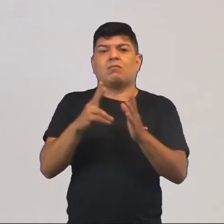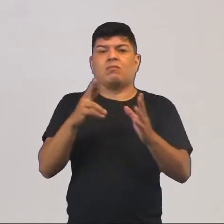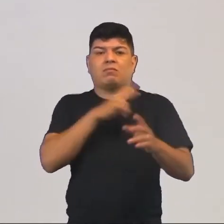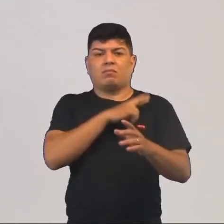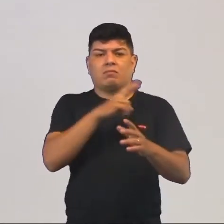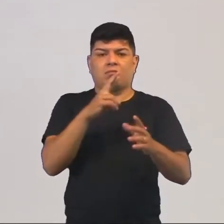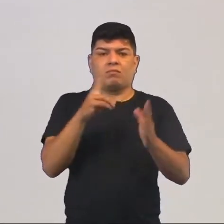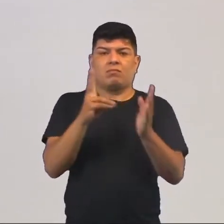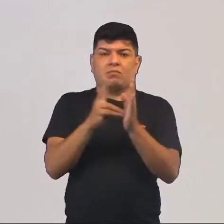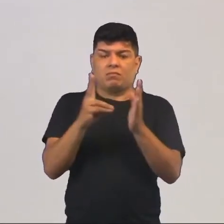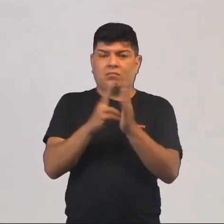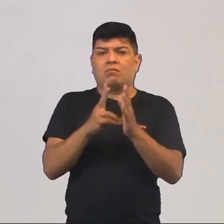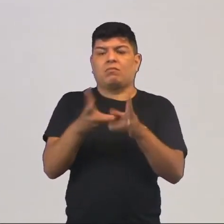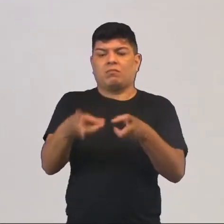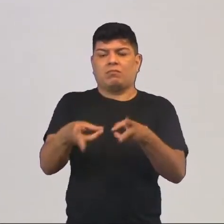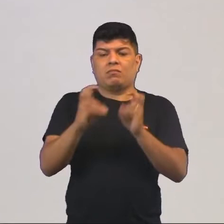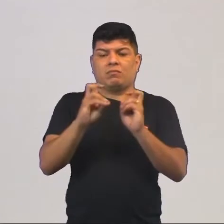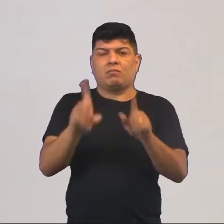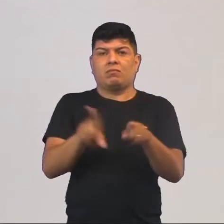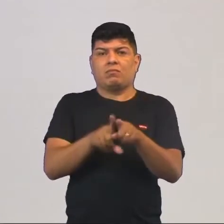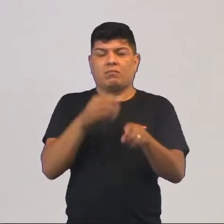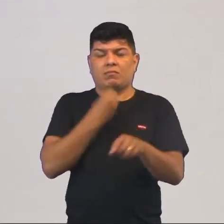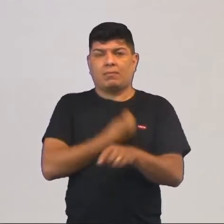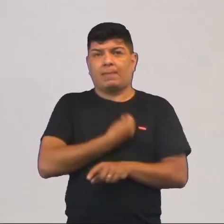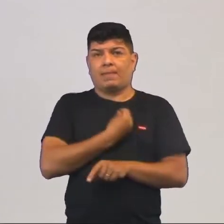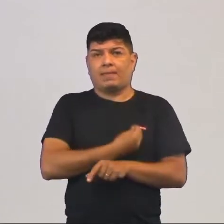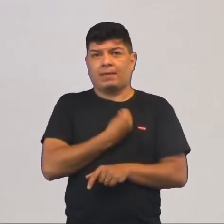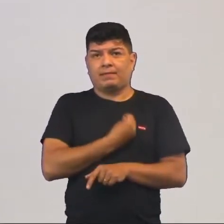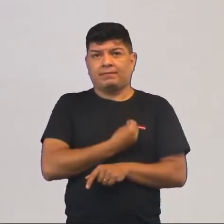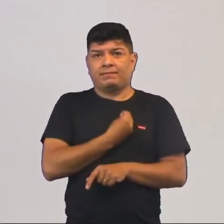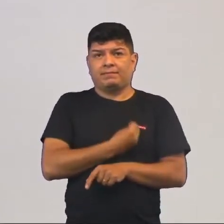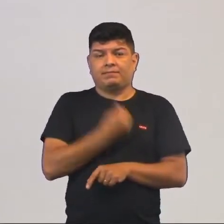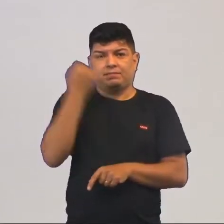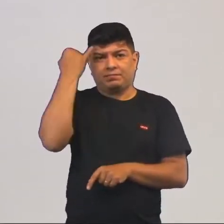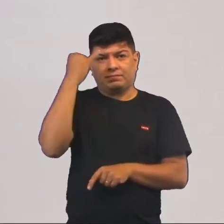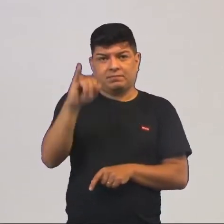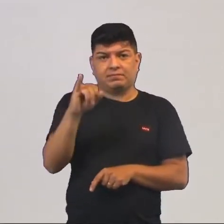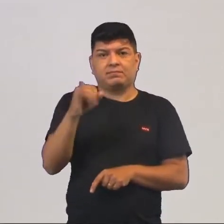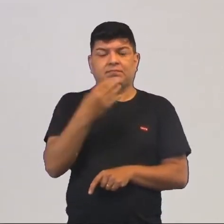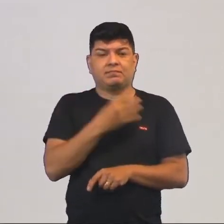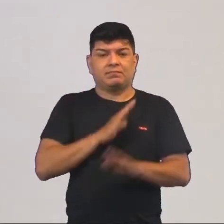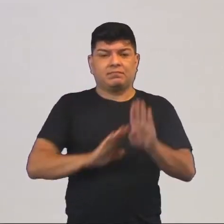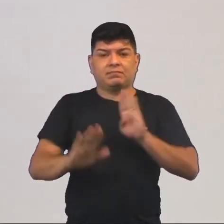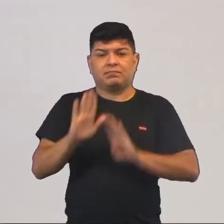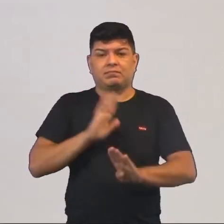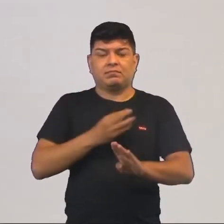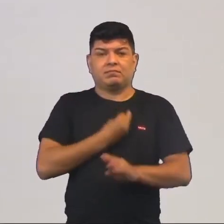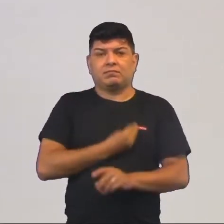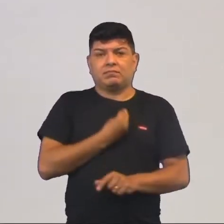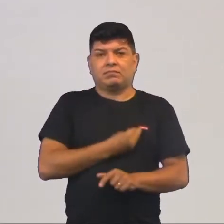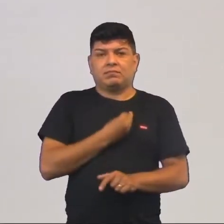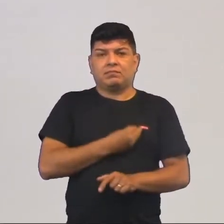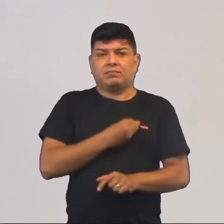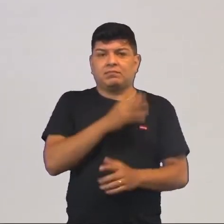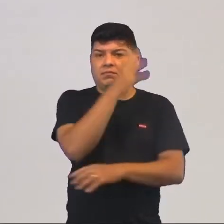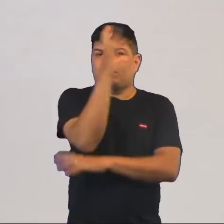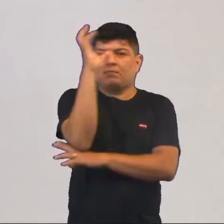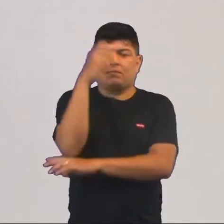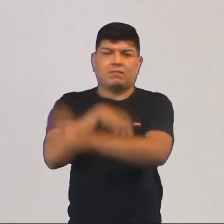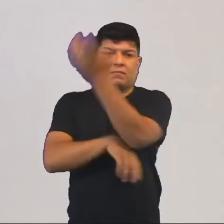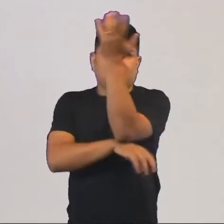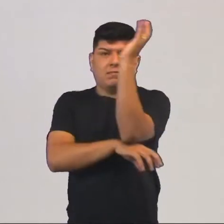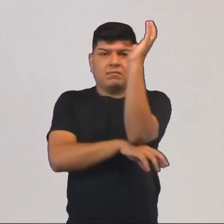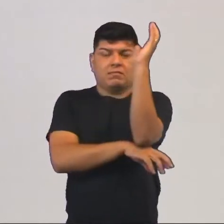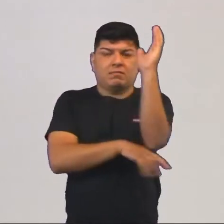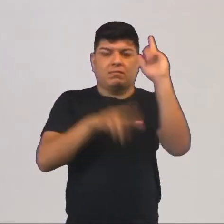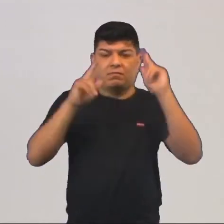de fundamental importância. A concepção deles de vida, a ideia deles de preservação, de convivência com a natureza. O ser humano